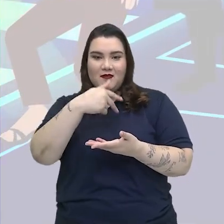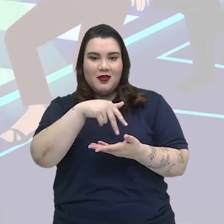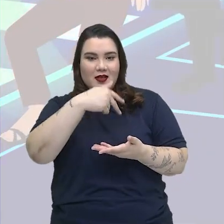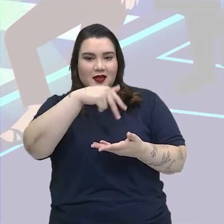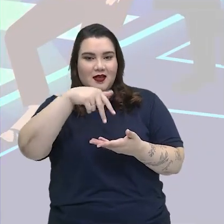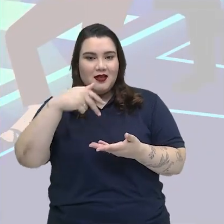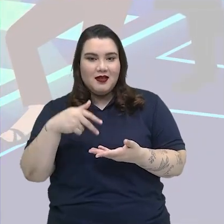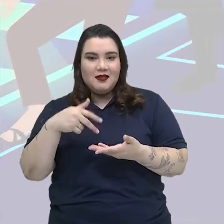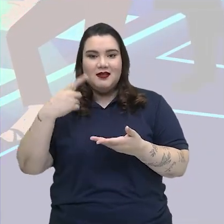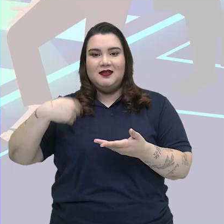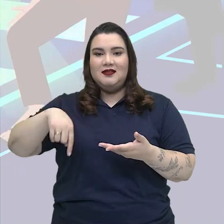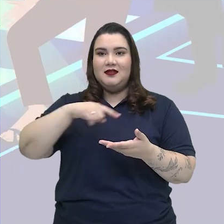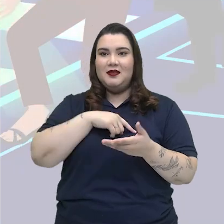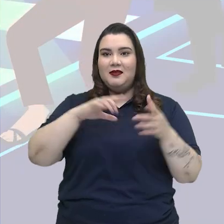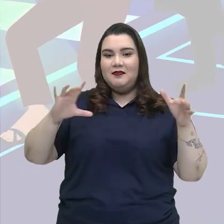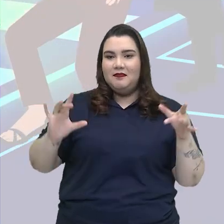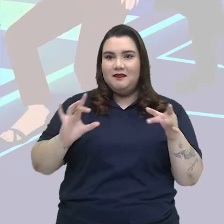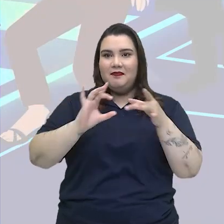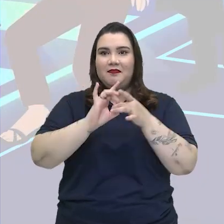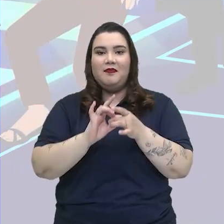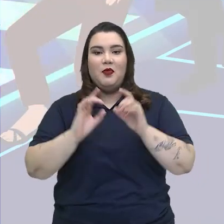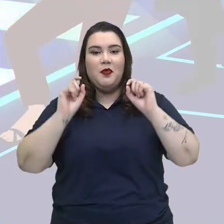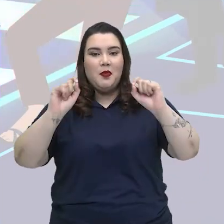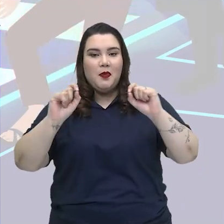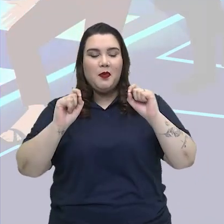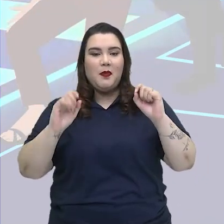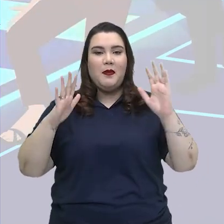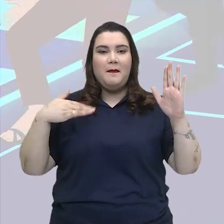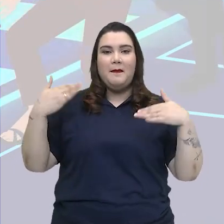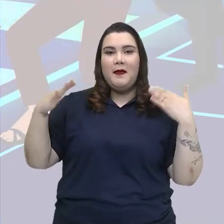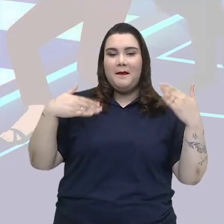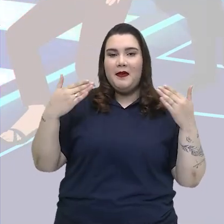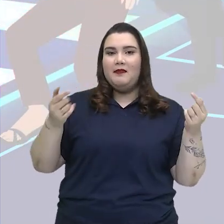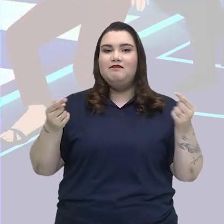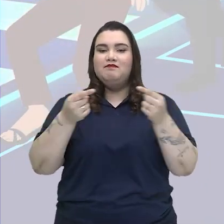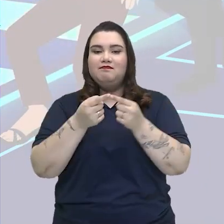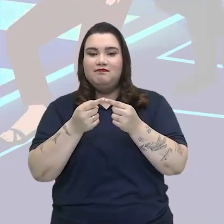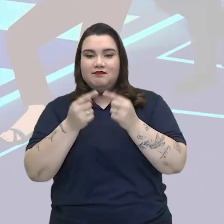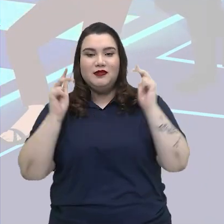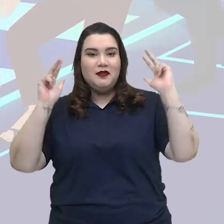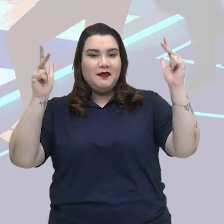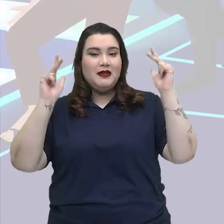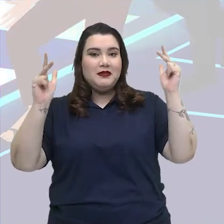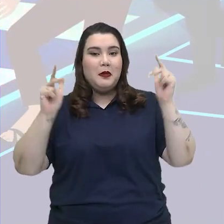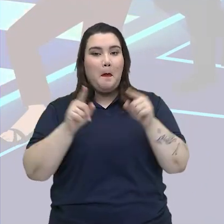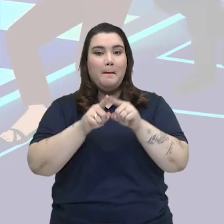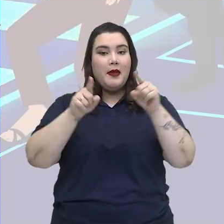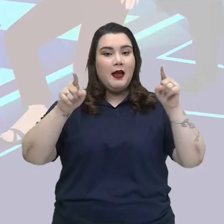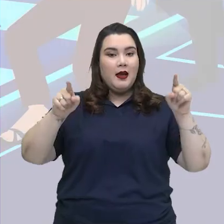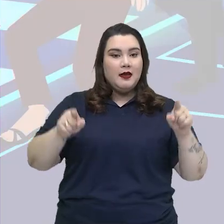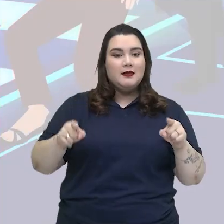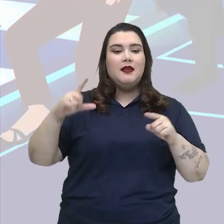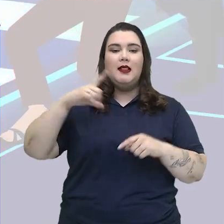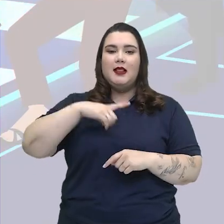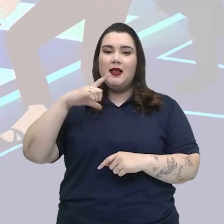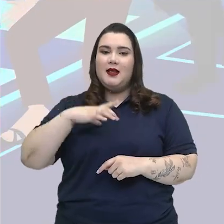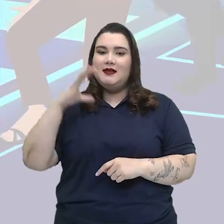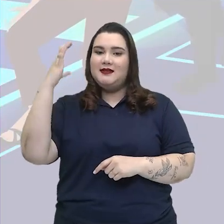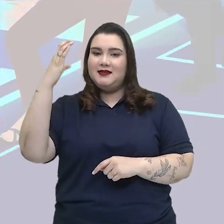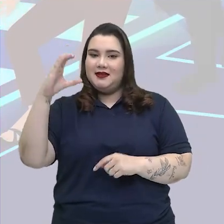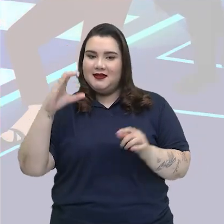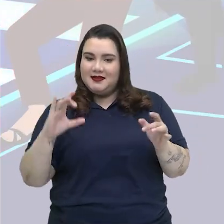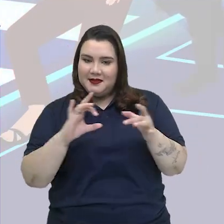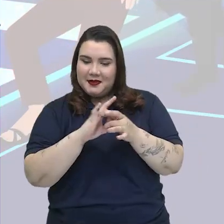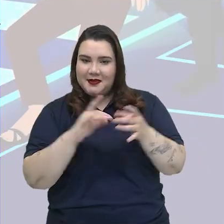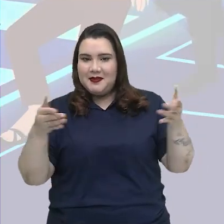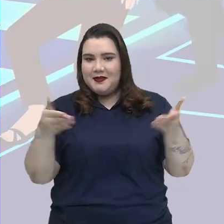nós associamos apenas um momento de lazer. Contudo, isso tem ciência e eu